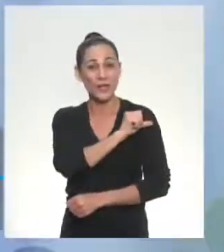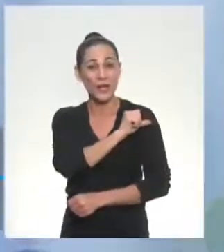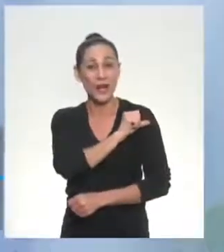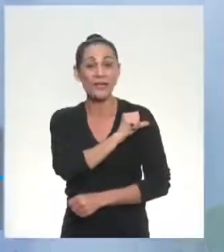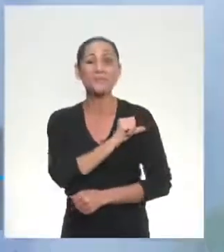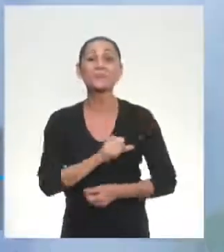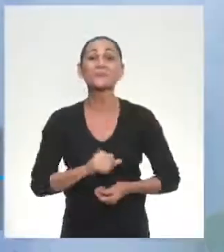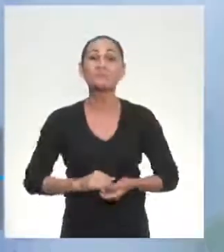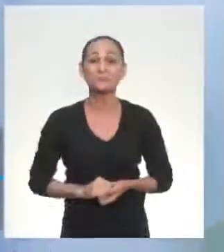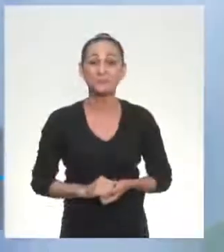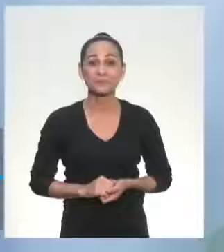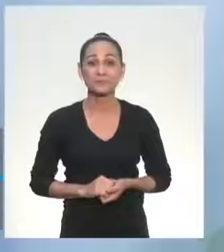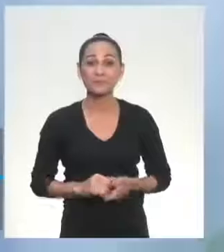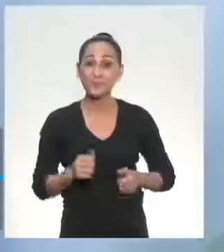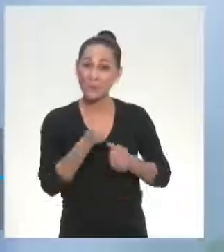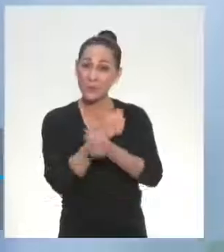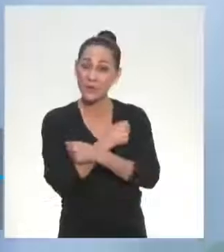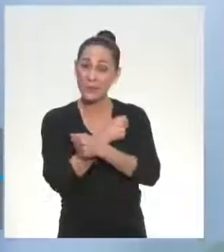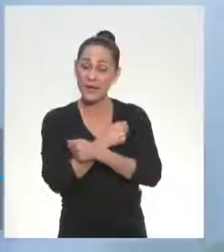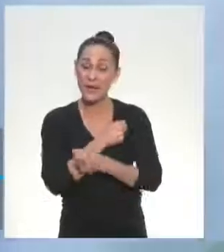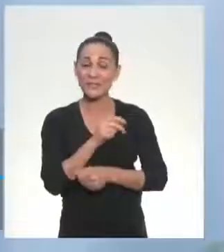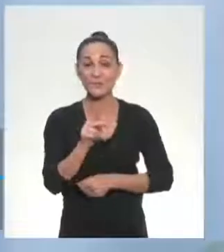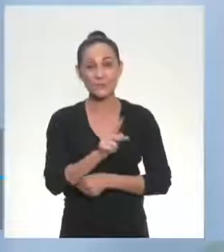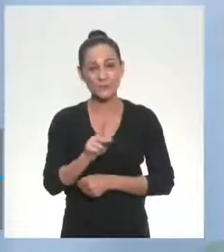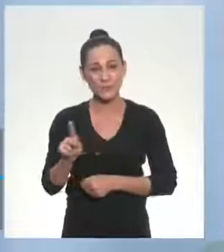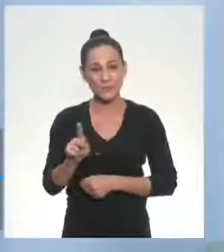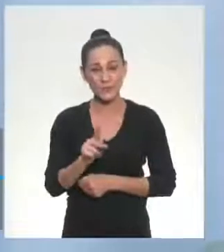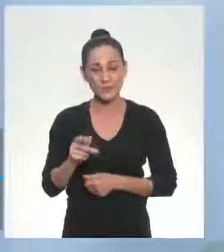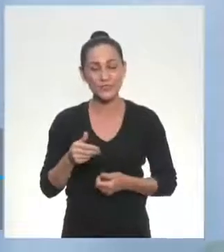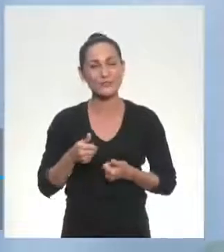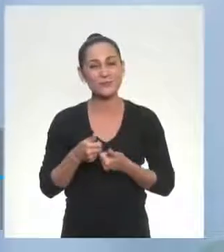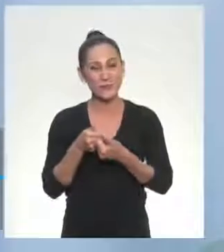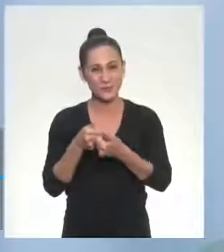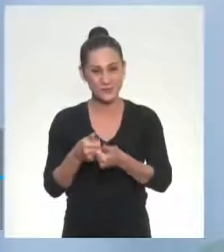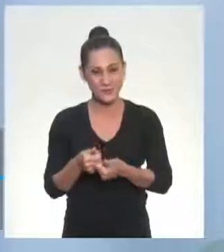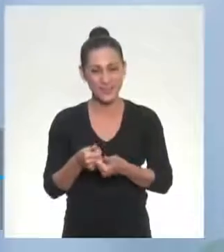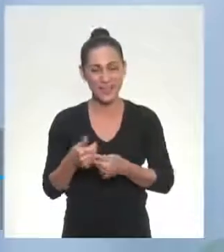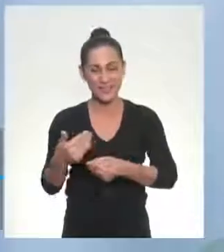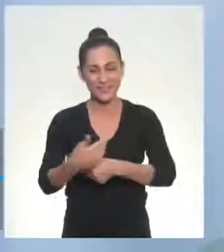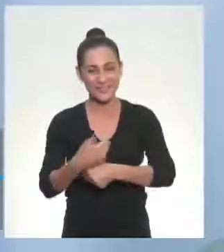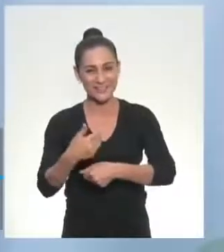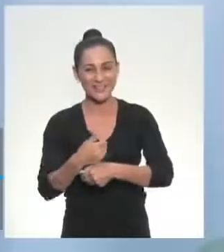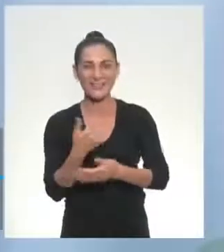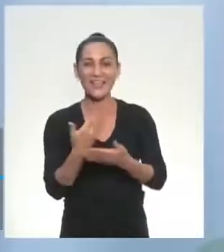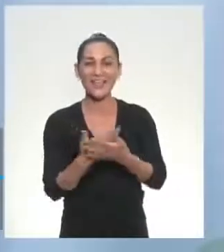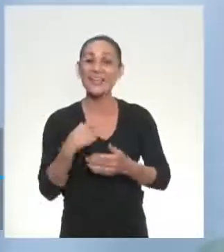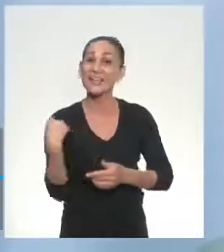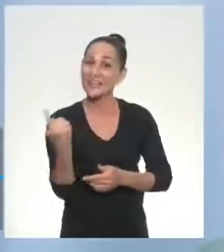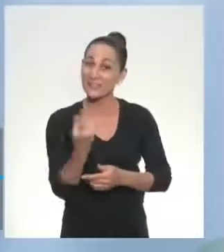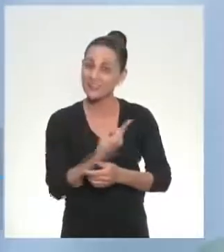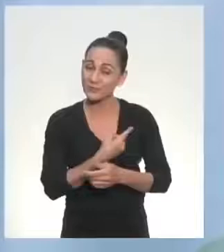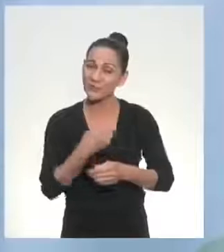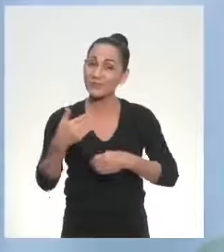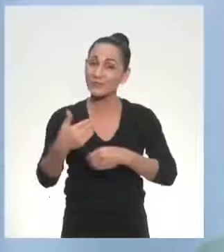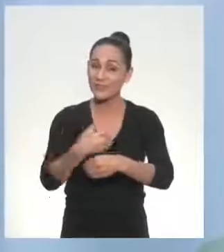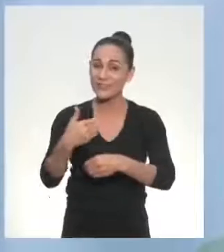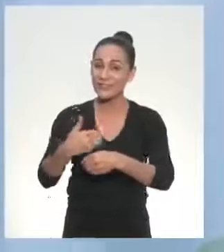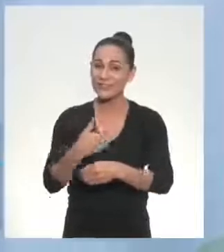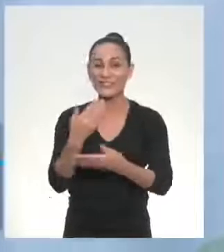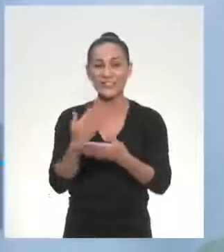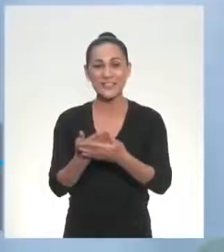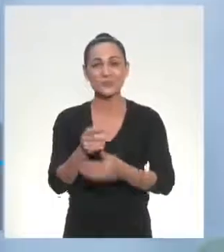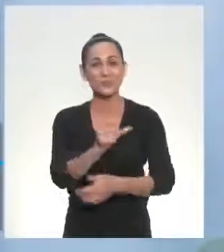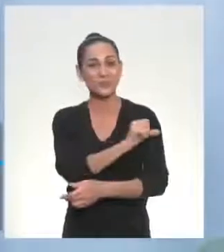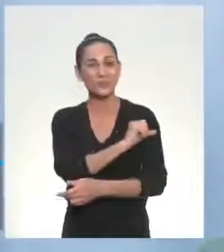anos finais. Um abraço também para os professores que irão acompanhar essa aula e a todos que também irão acompanhar essa aula do 9º